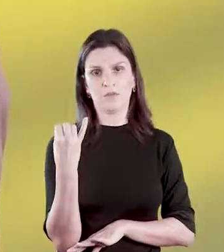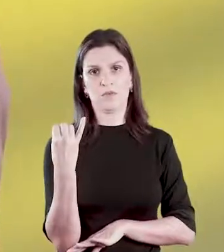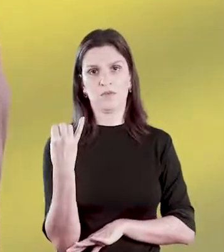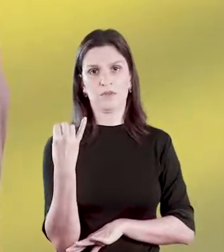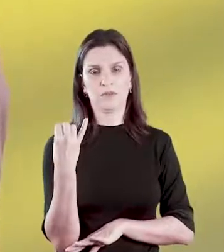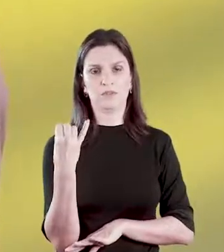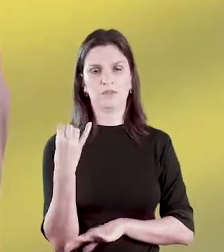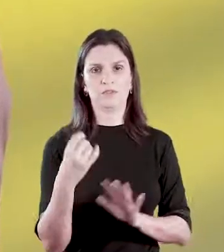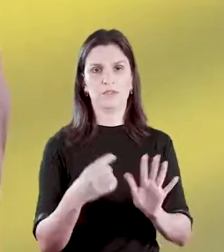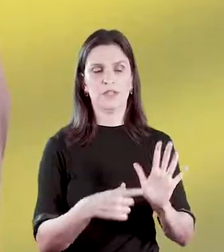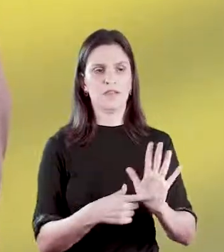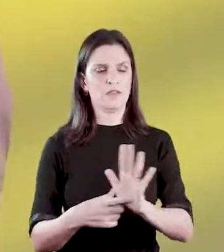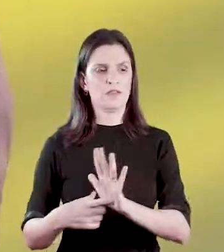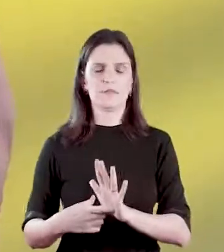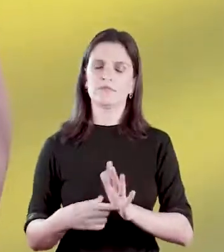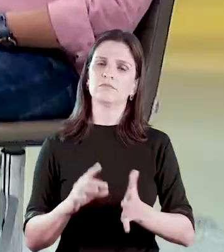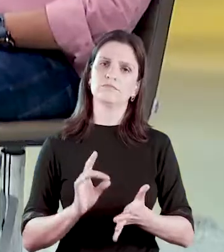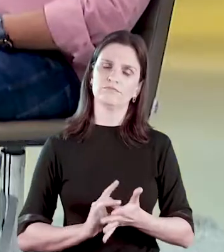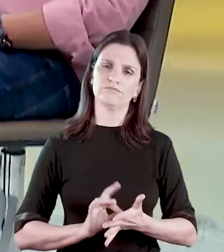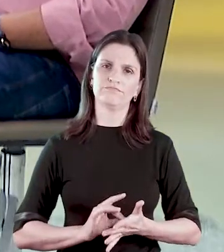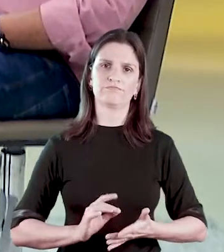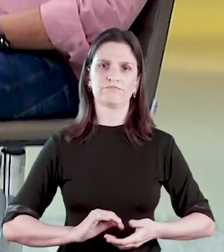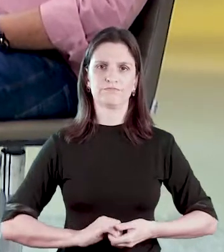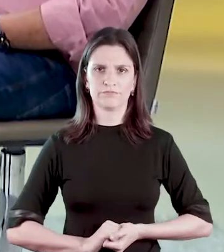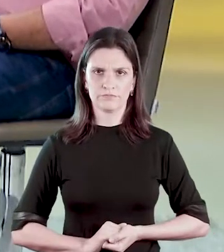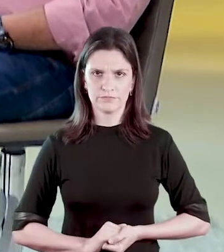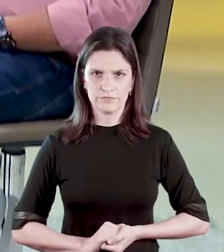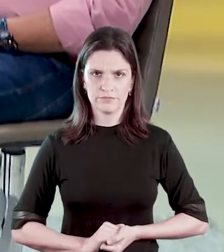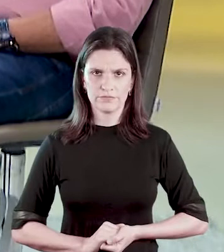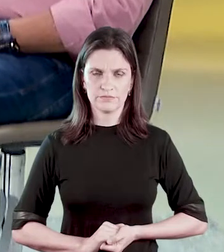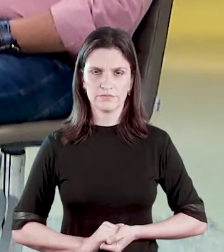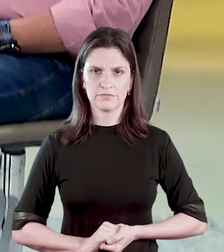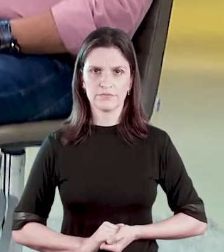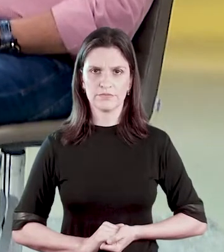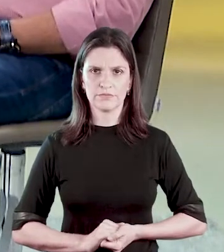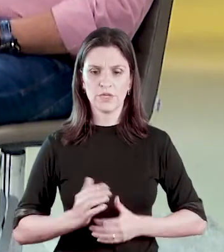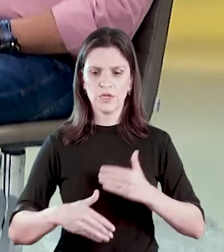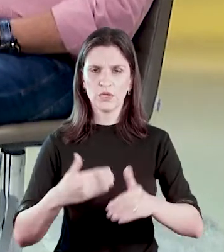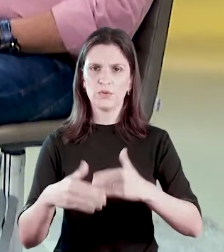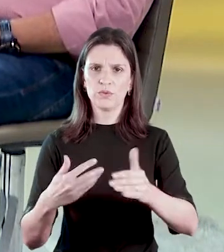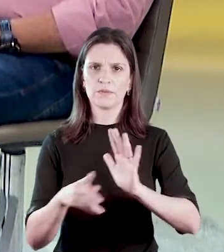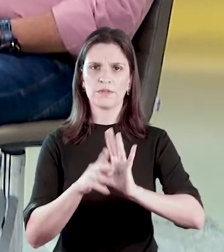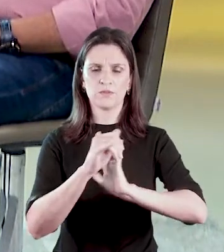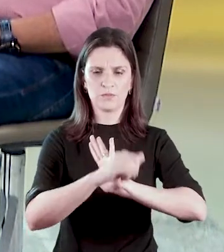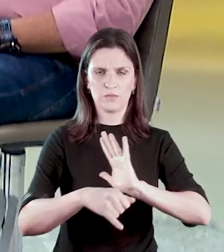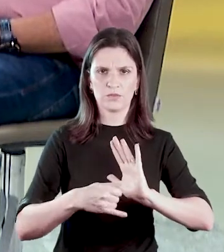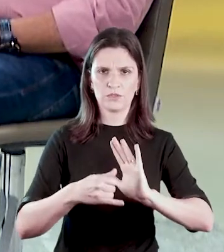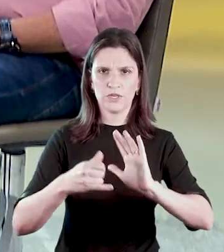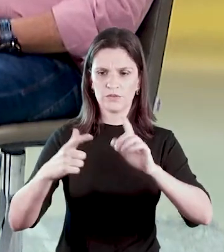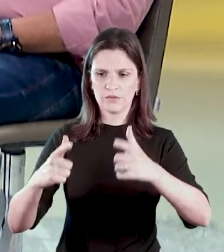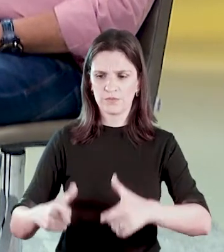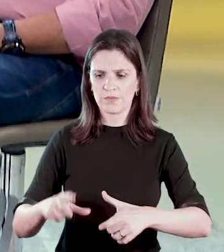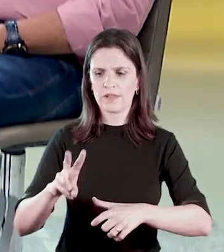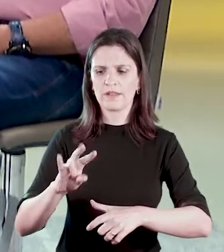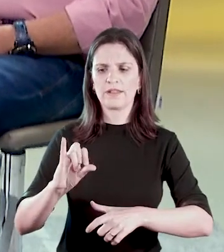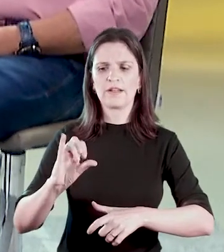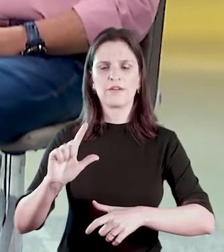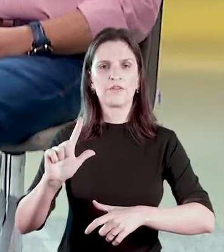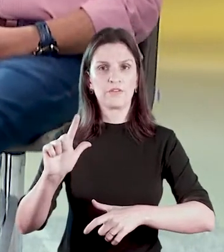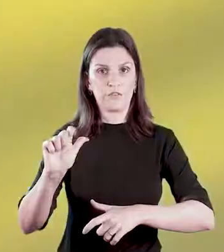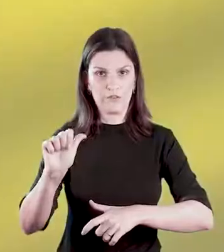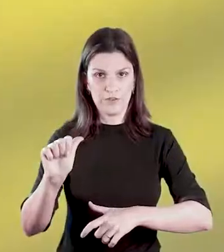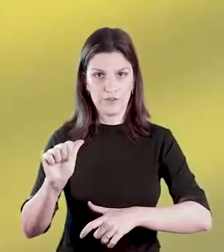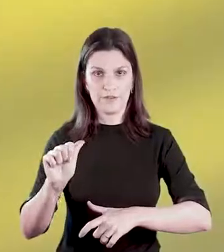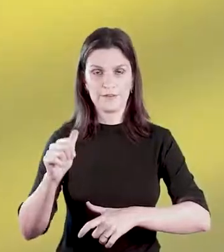você fantasiar uma coisa que eu não existe Vereador E como que está é o andamento desse projeto da Vila da melhor idade